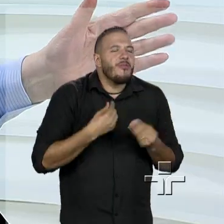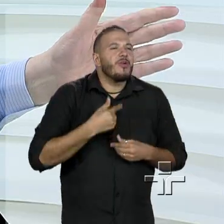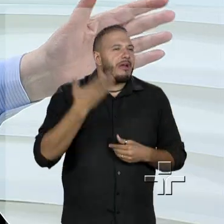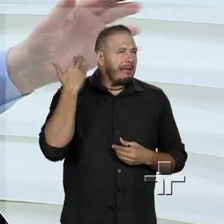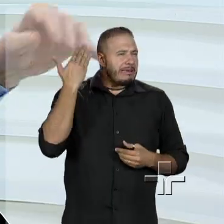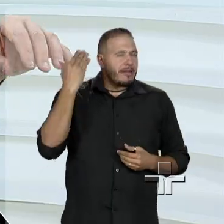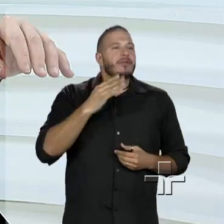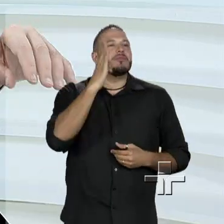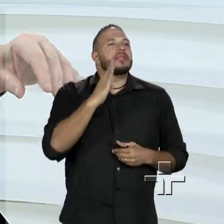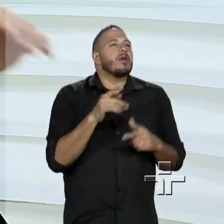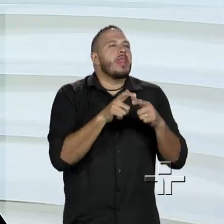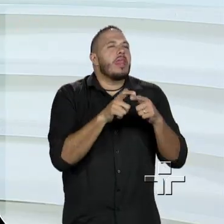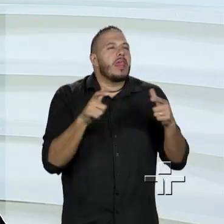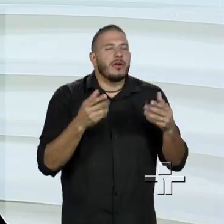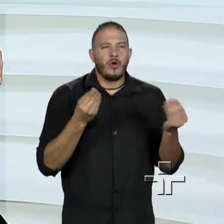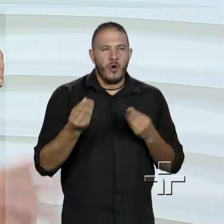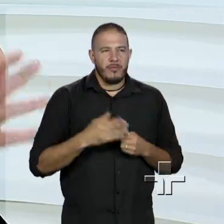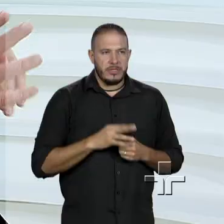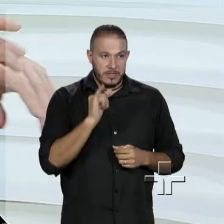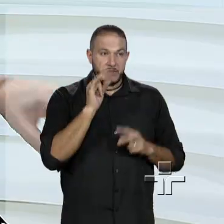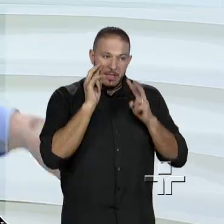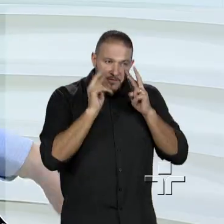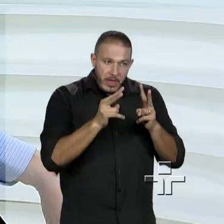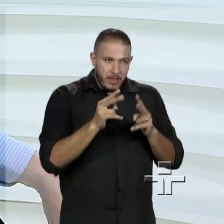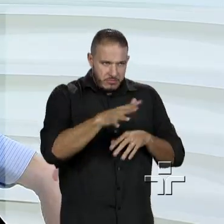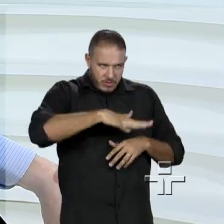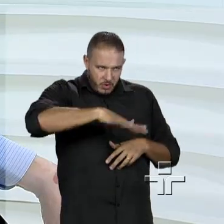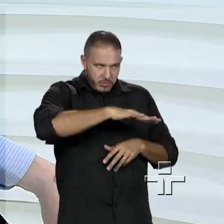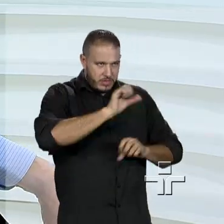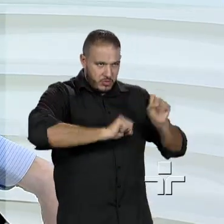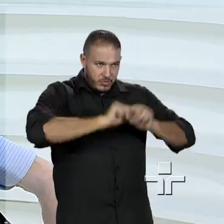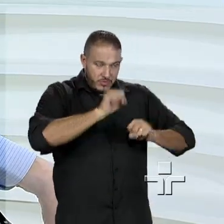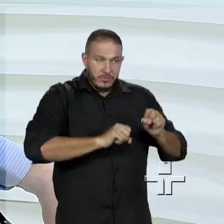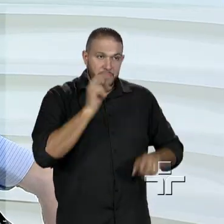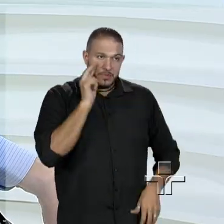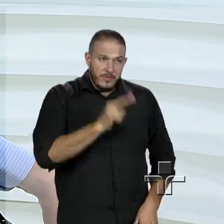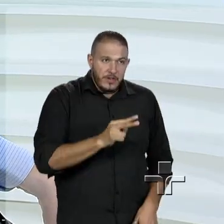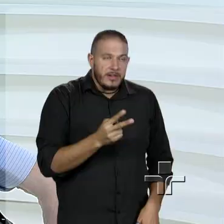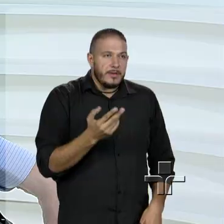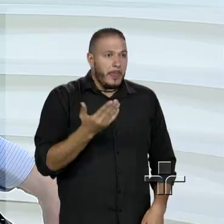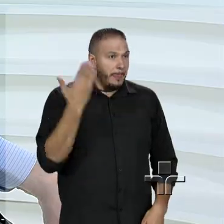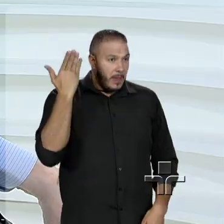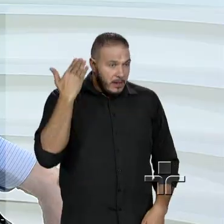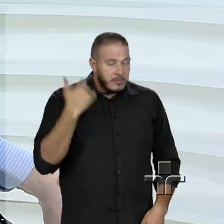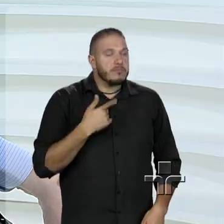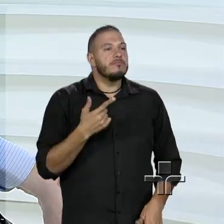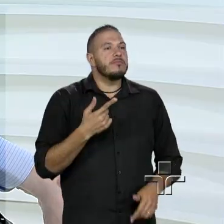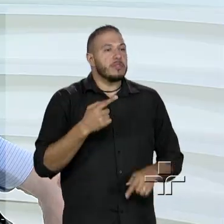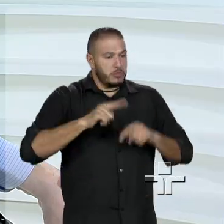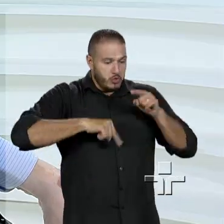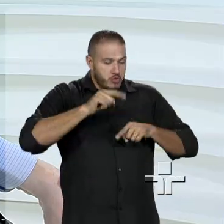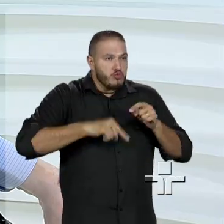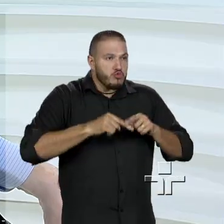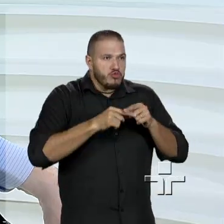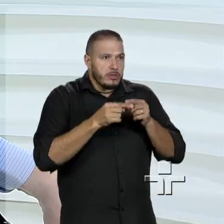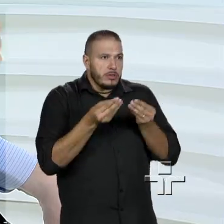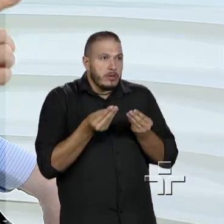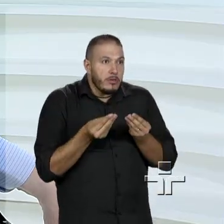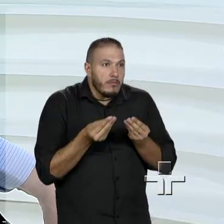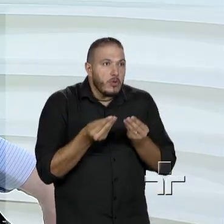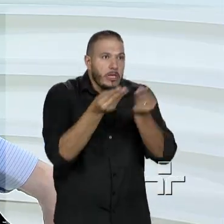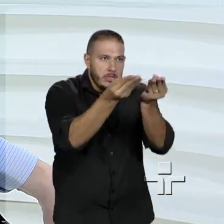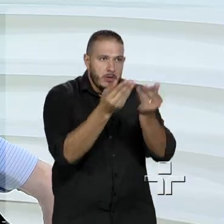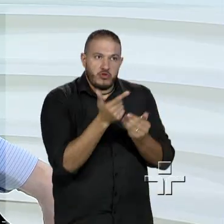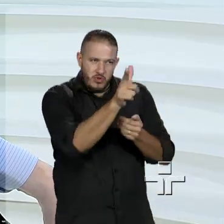no passado? Se você perceber o negócio da indústria, Luiz, as exportações brasileiras